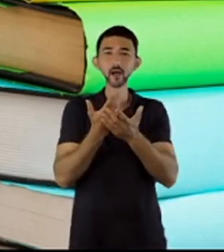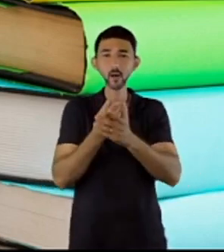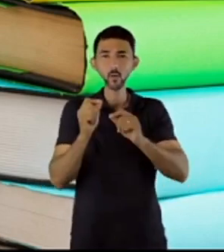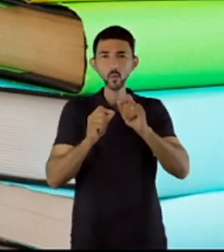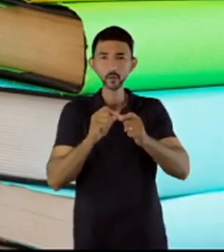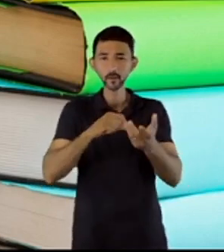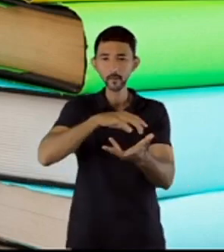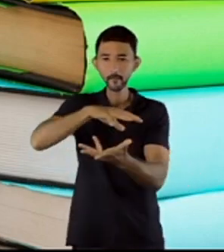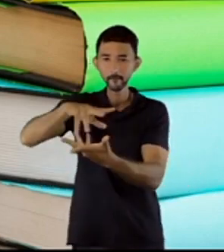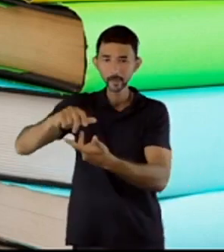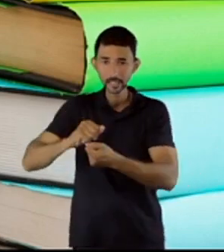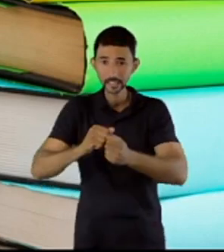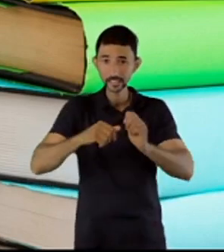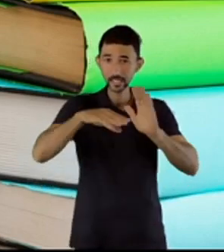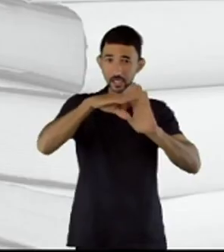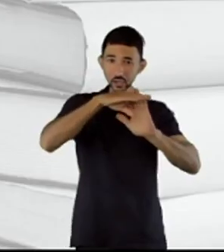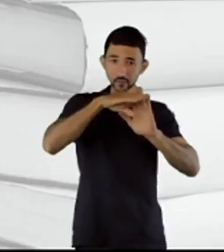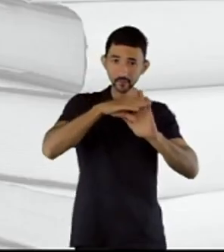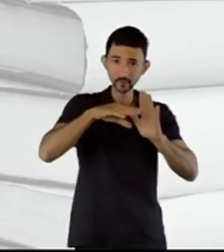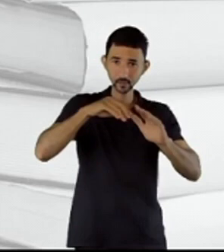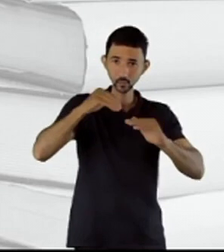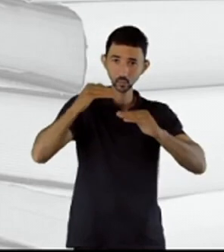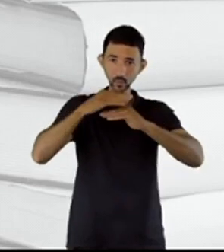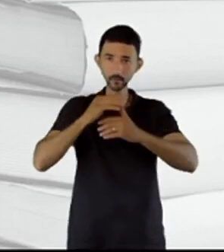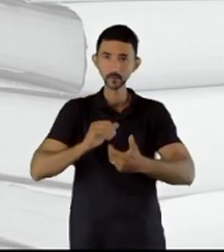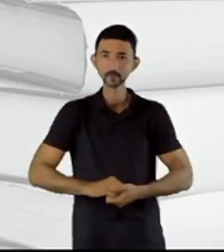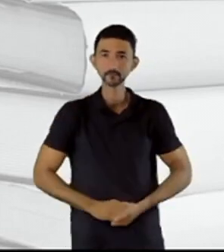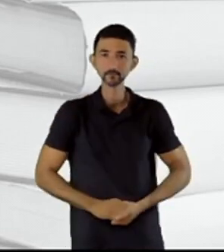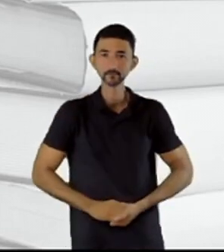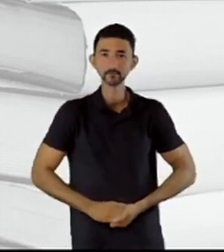e sua divisão em camadas, tudo bem?